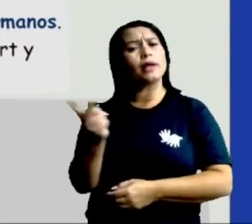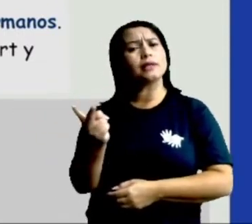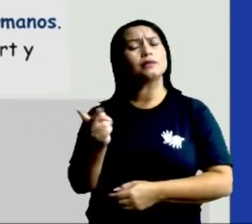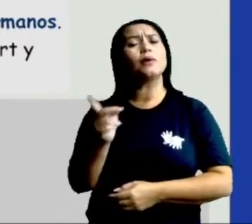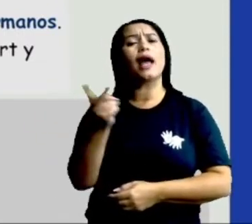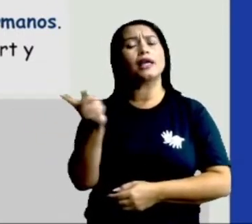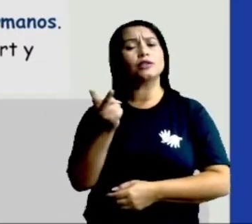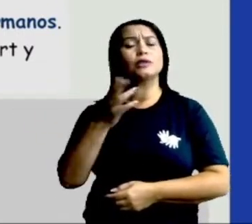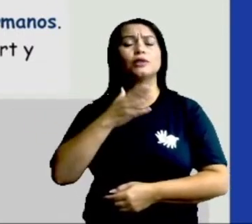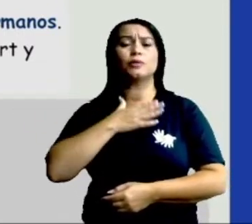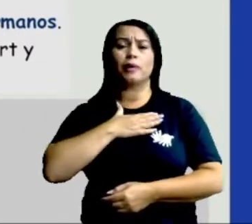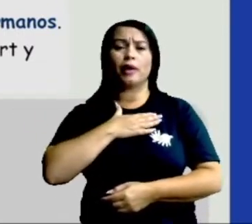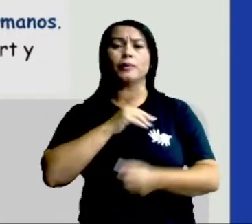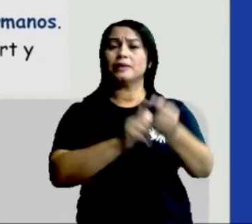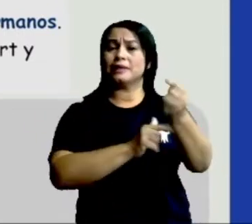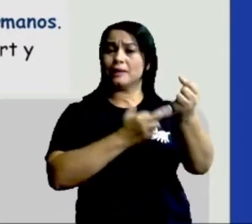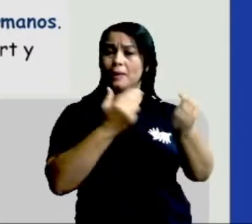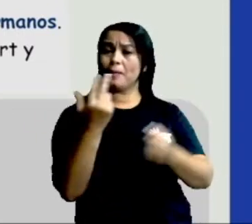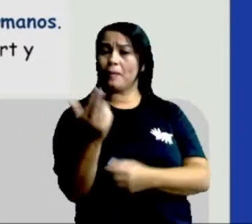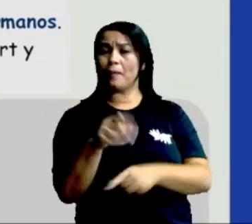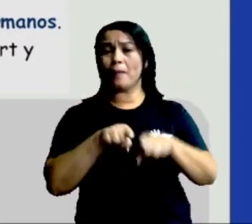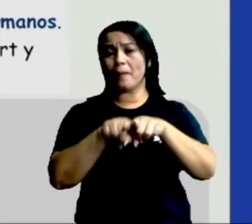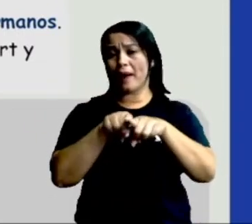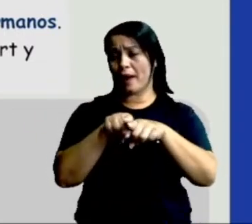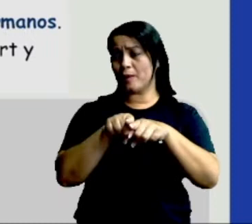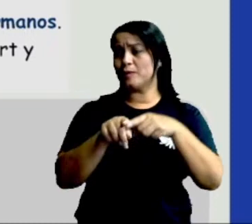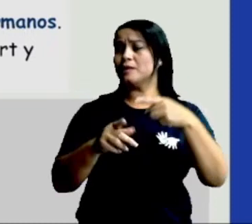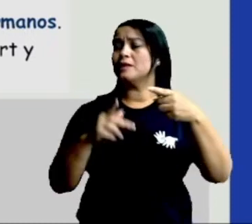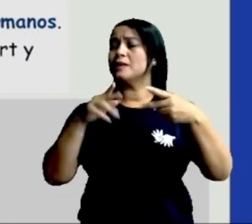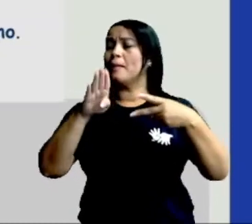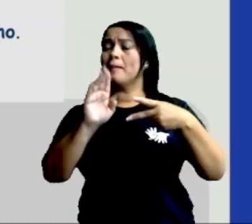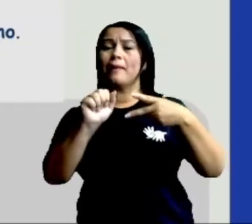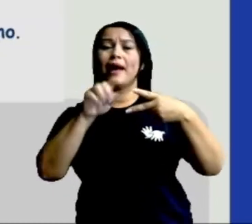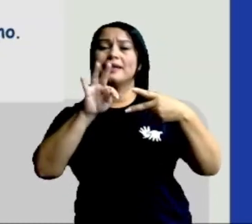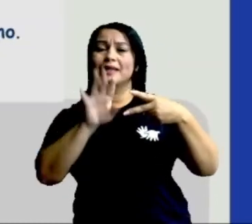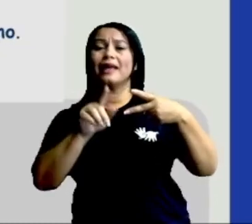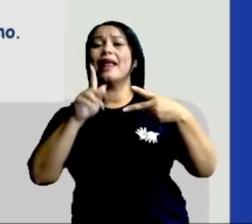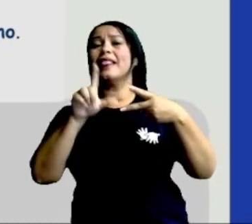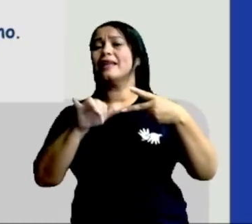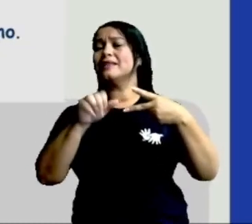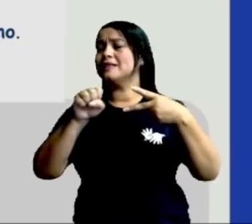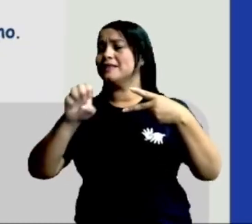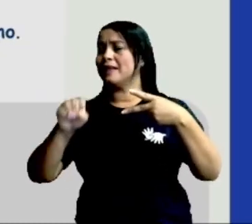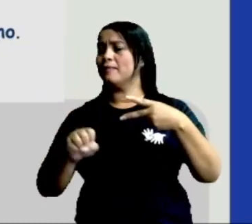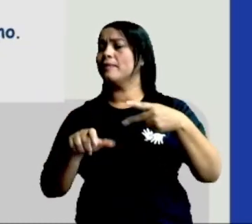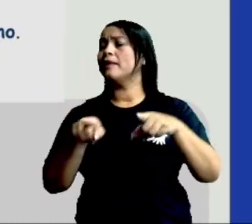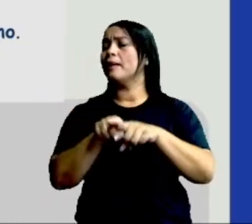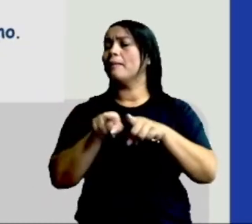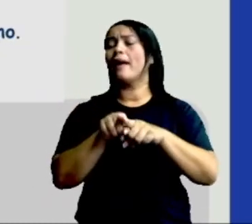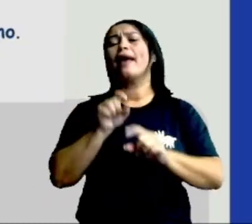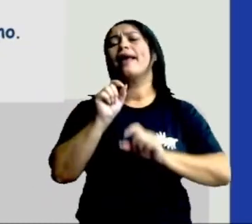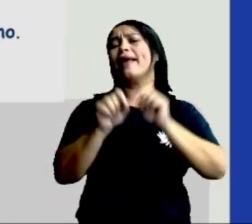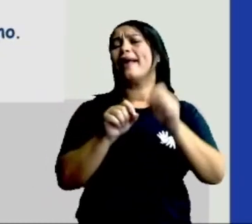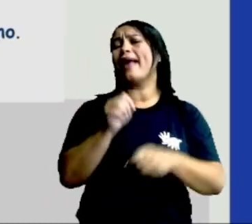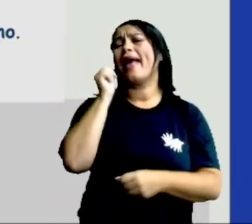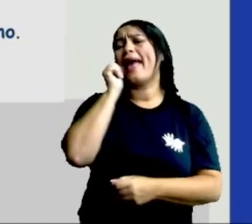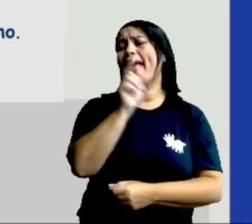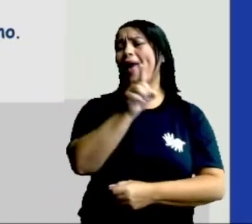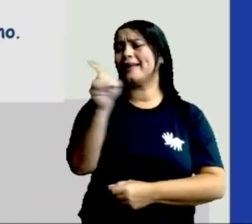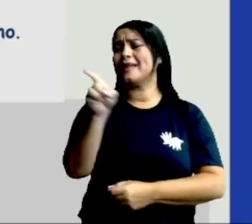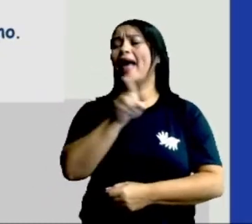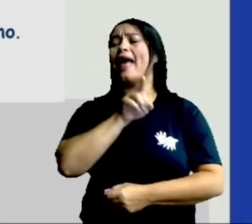Estos son mis hermanos. Ellos se llaman Bart y Lisa. ¿Quién es